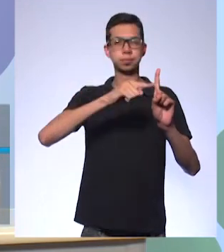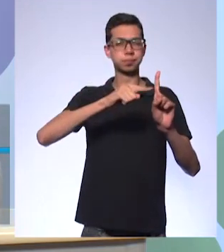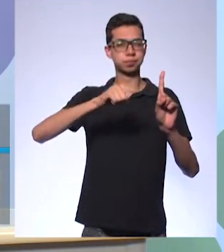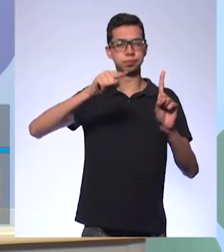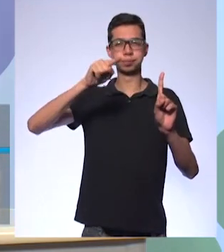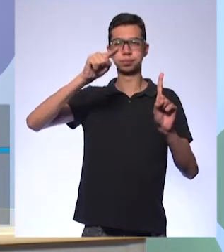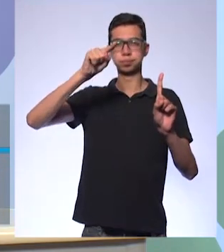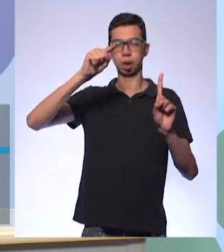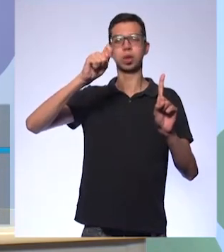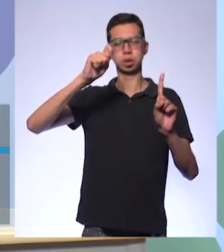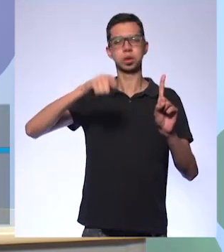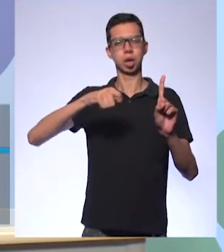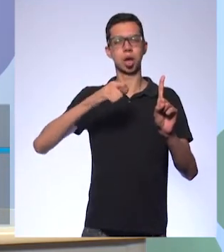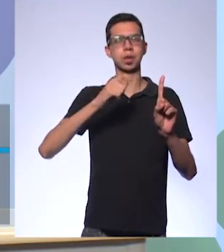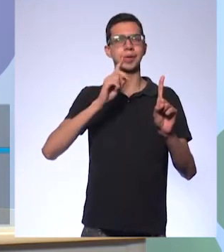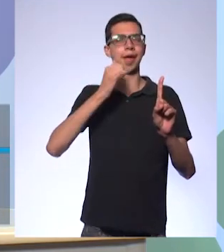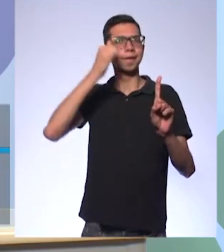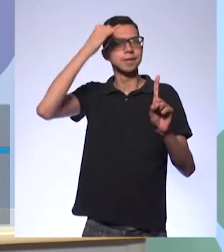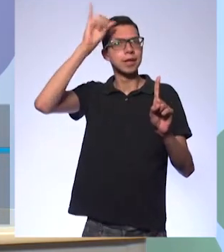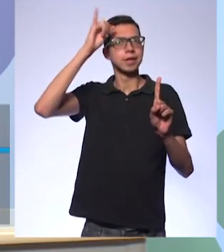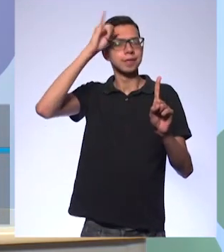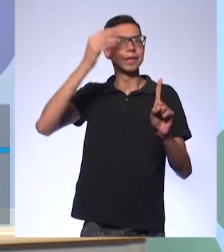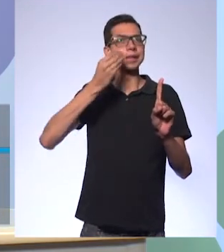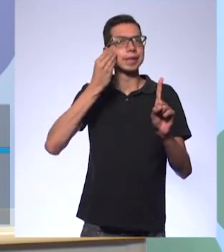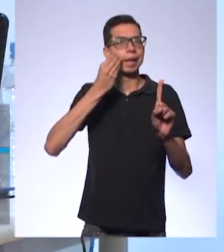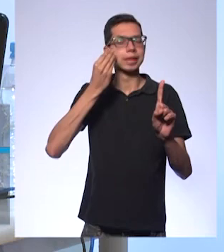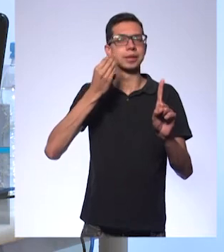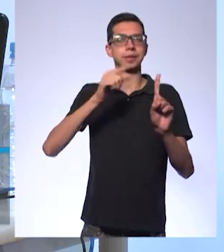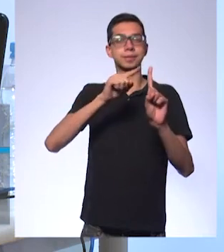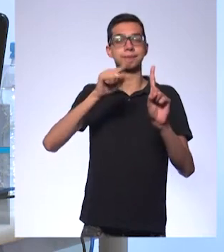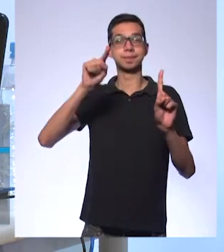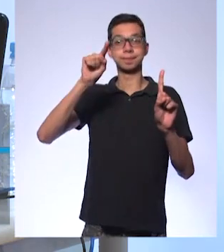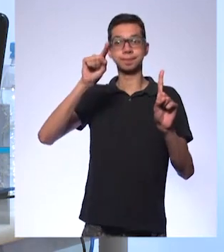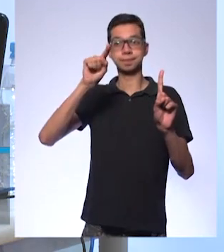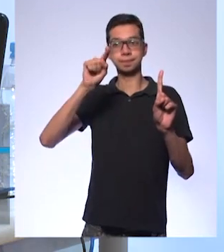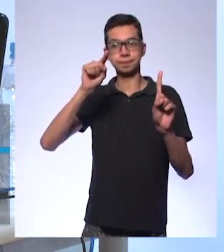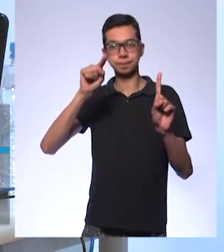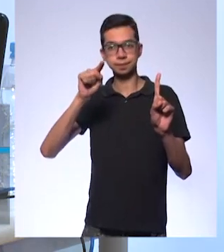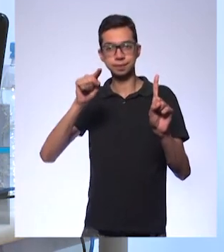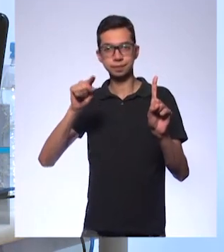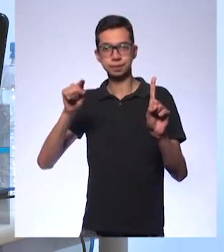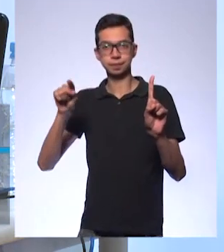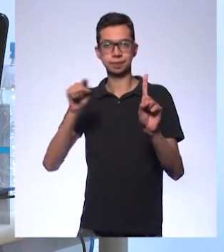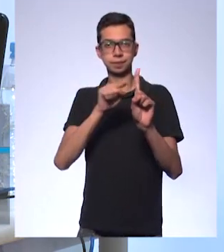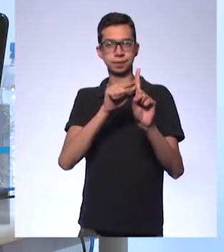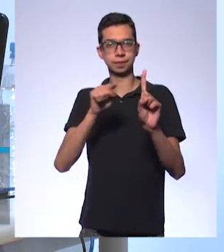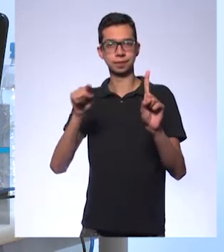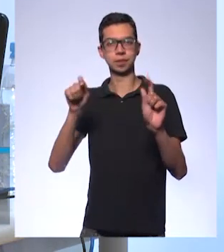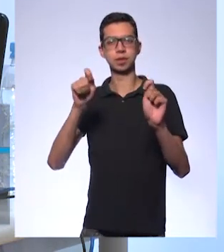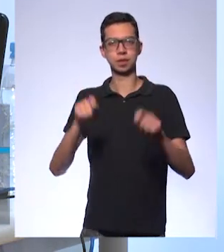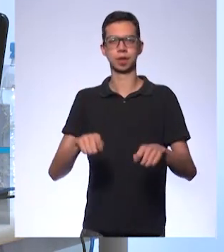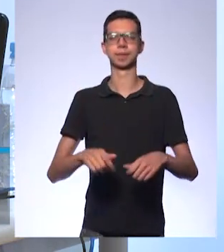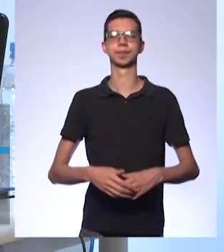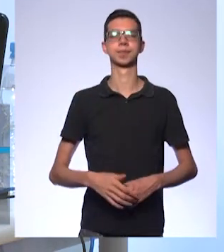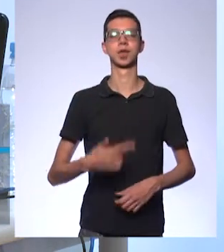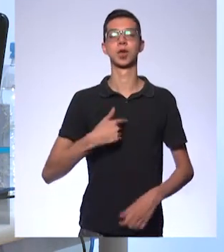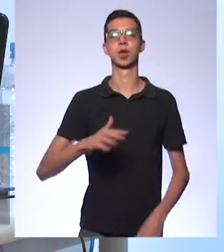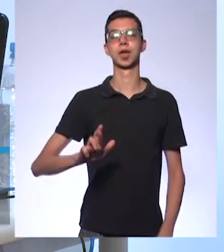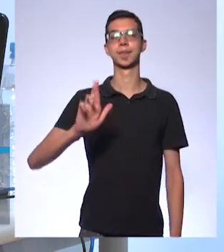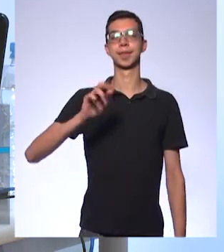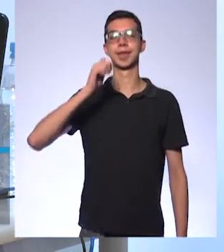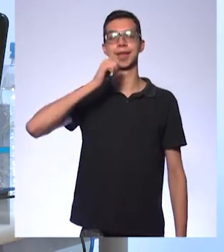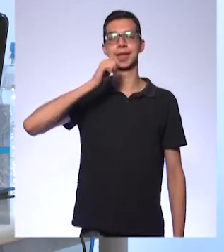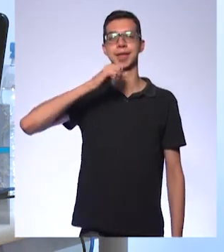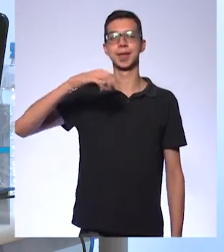homeopáticas distribuídas aí ao longo do tempo. Deixa eu levantar a mão aqui, professora. Diga. Vou representar a Maria Eduarda. A Maria Eduarda faz assim, mas